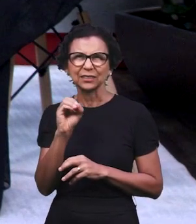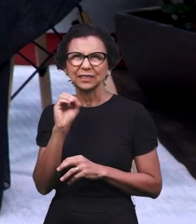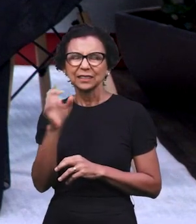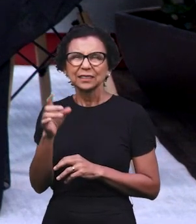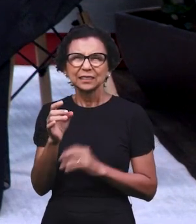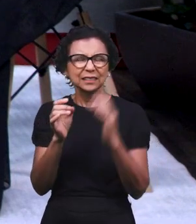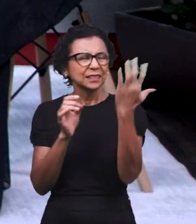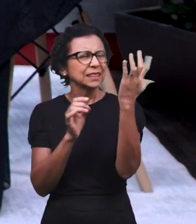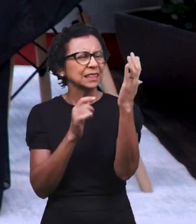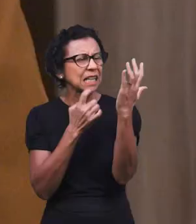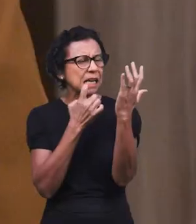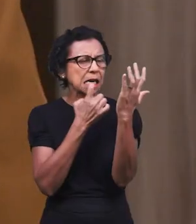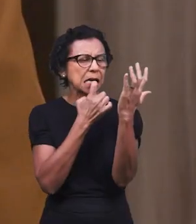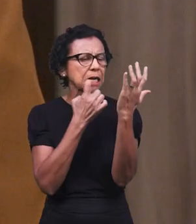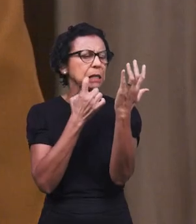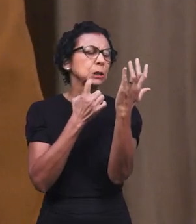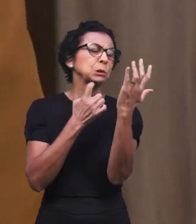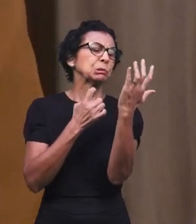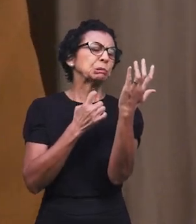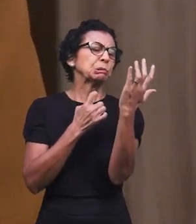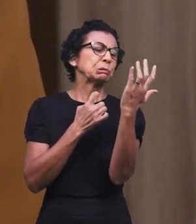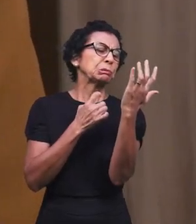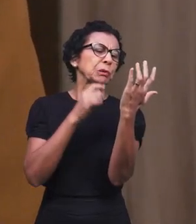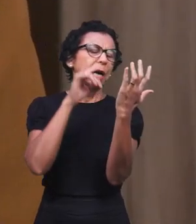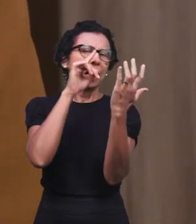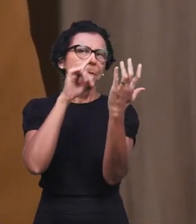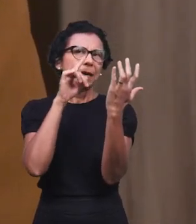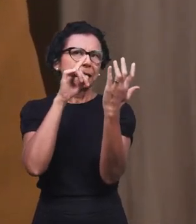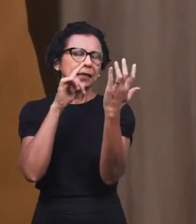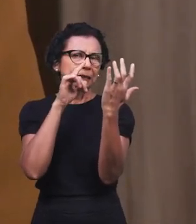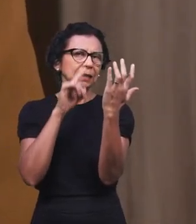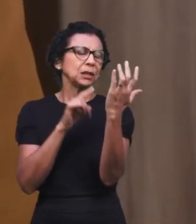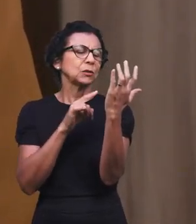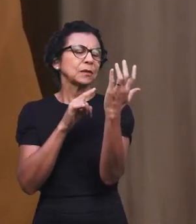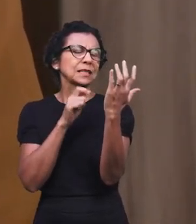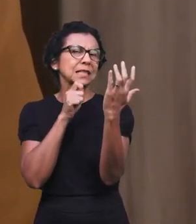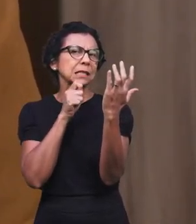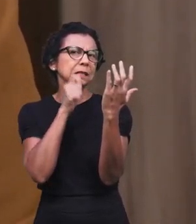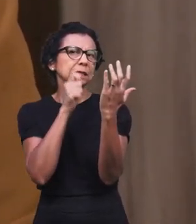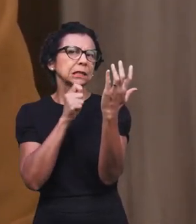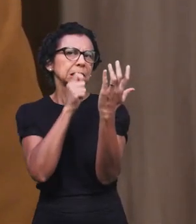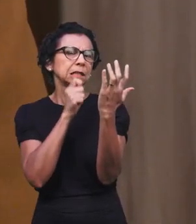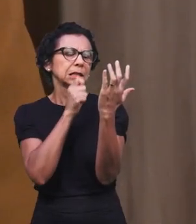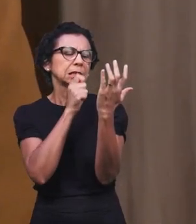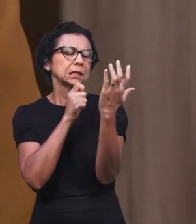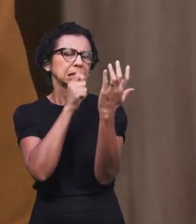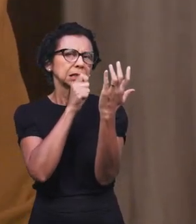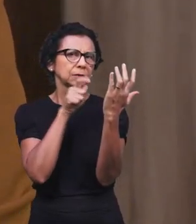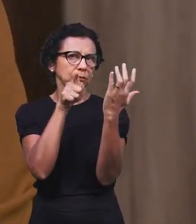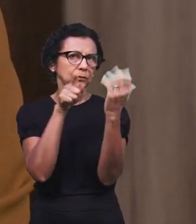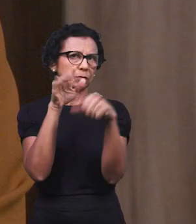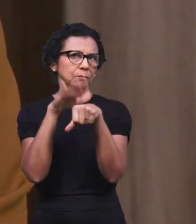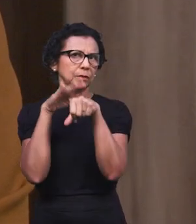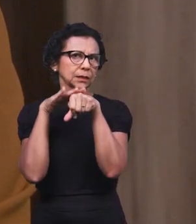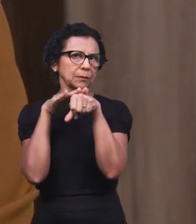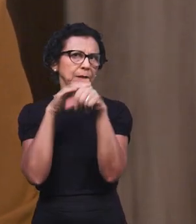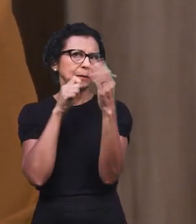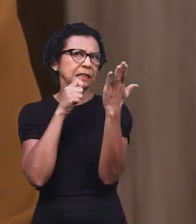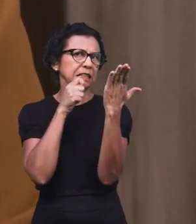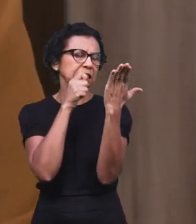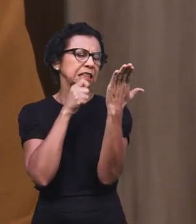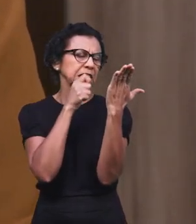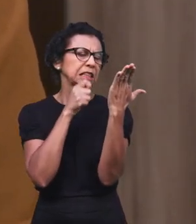fio dental? Se não for retirado em consultório, porque ela endurece e ali só a maquininha do dentista para